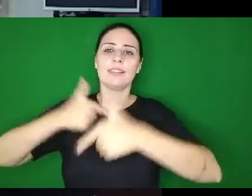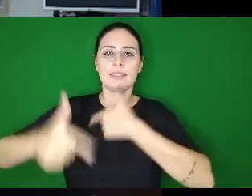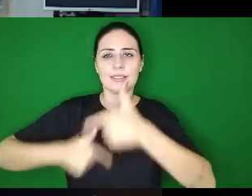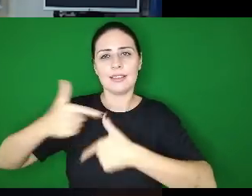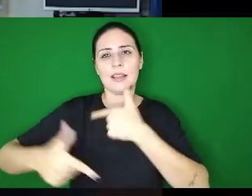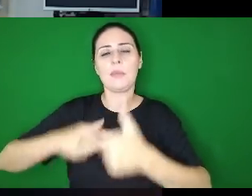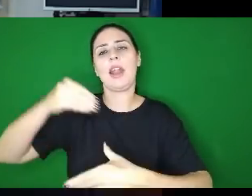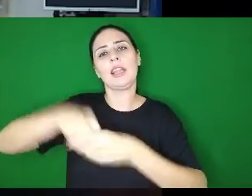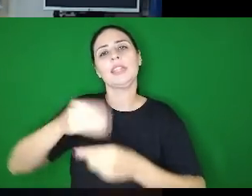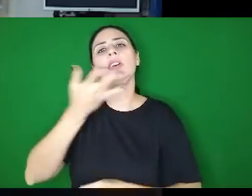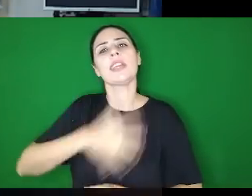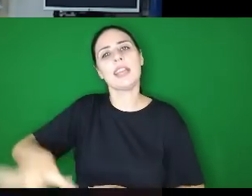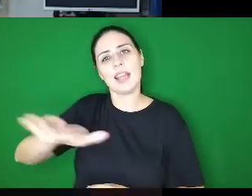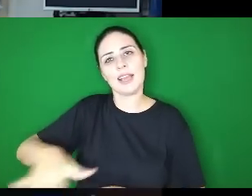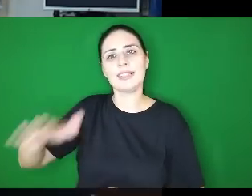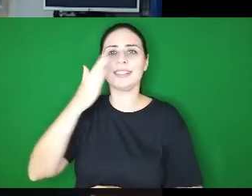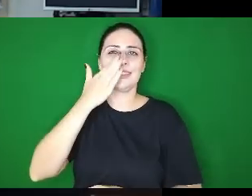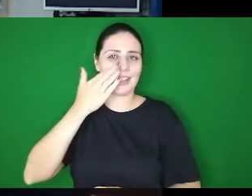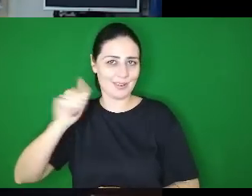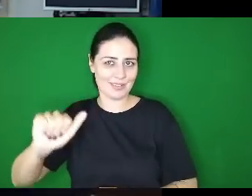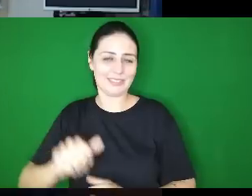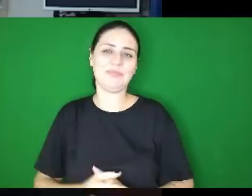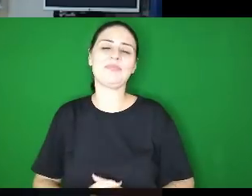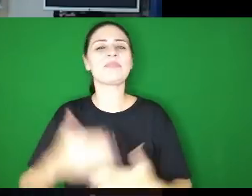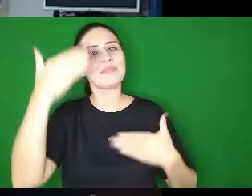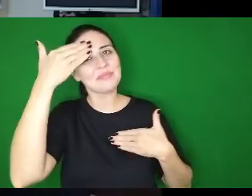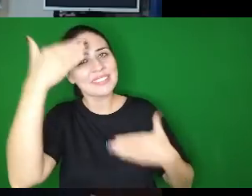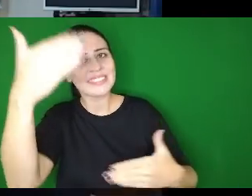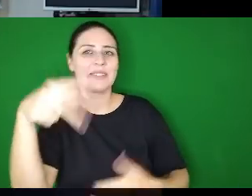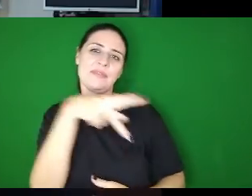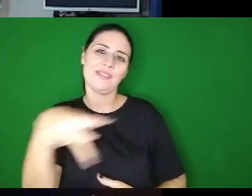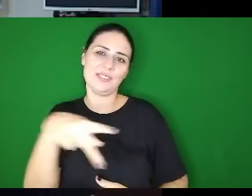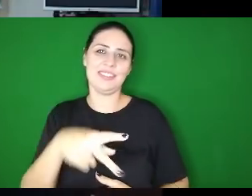as nossas crianças aqui do município de Araucária. Obrigada, professora.